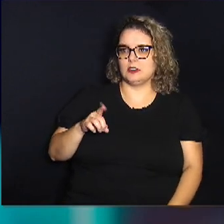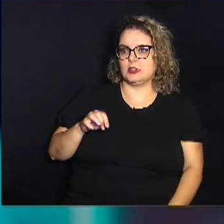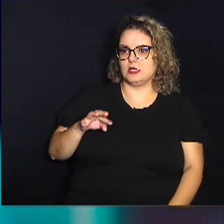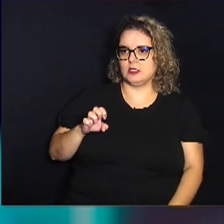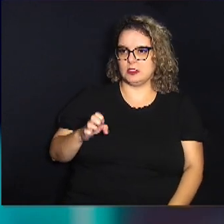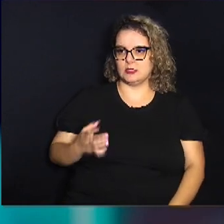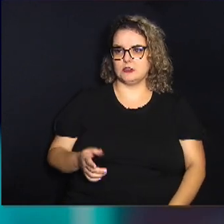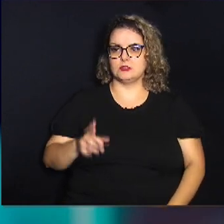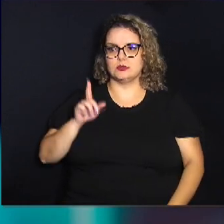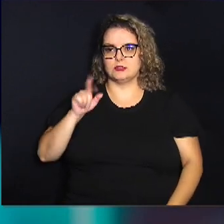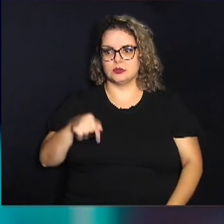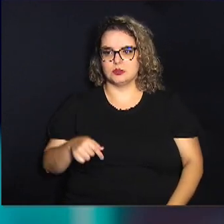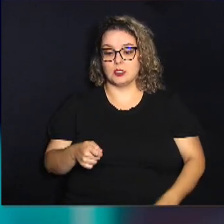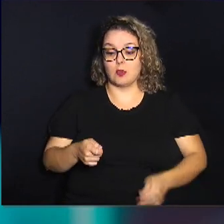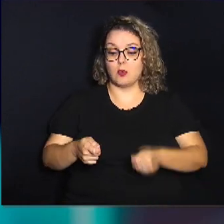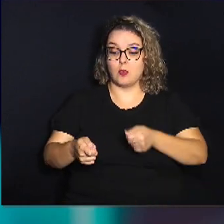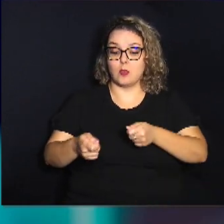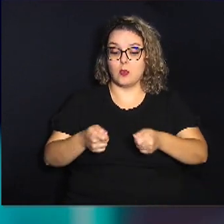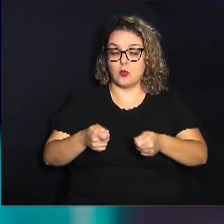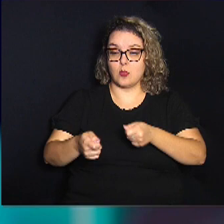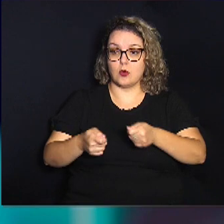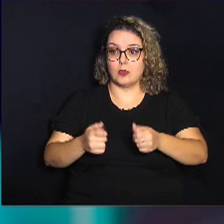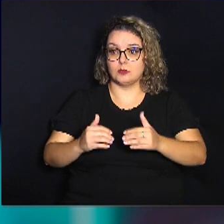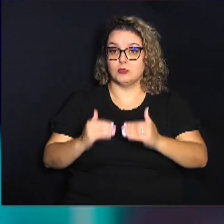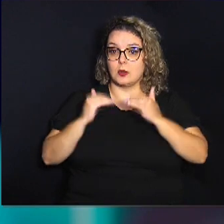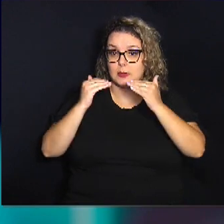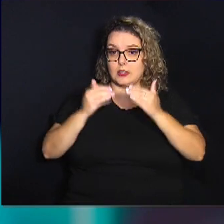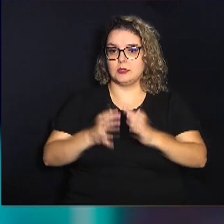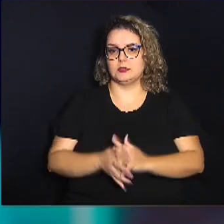que é o controle excessivo.